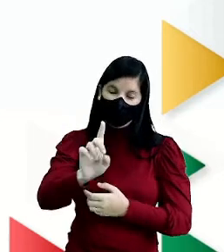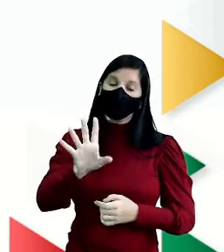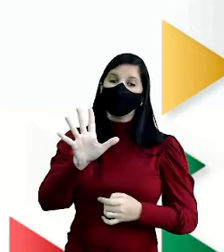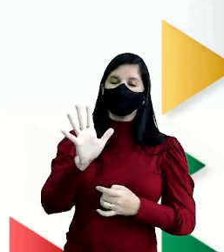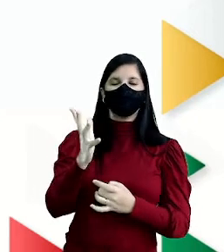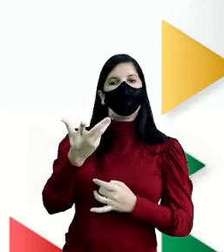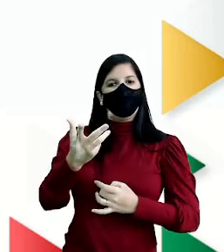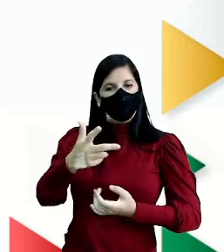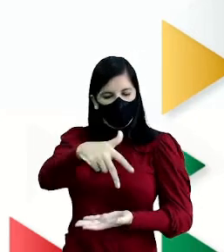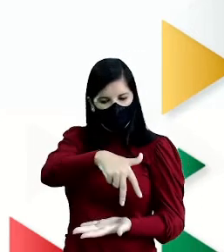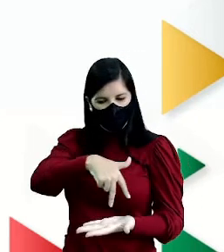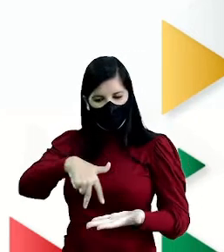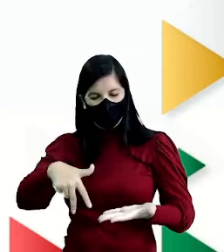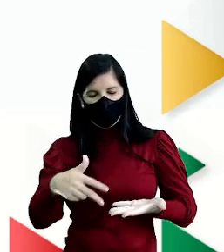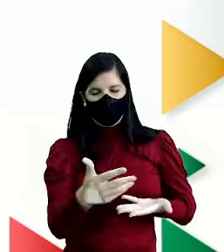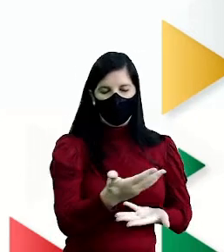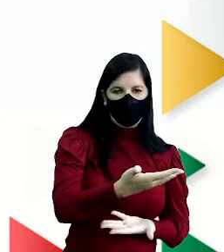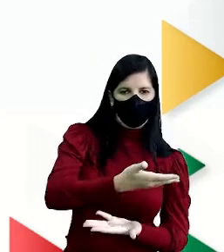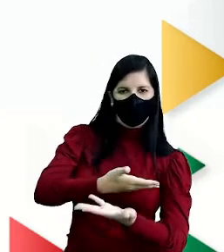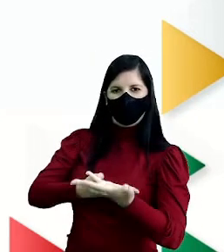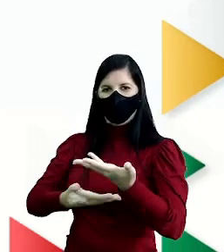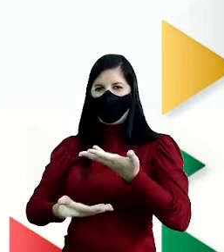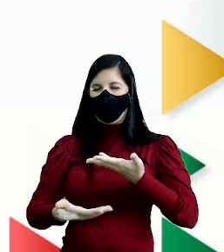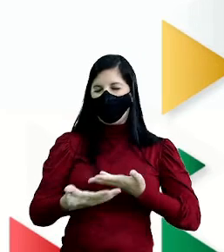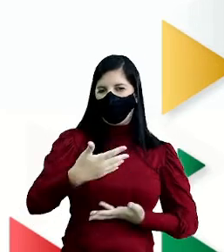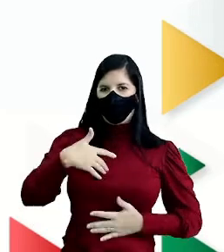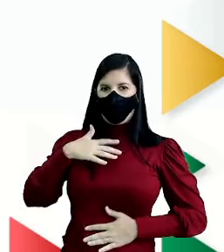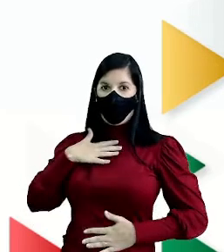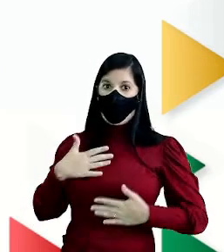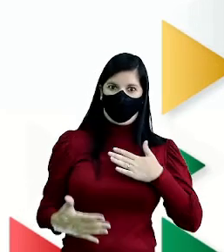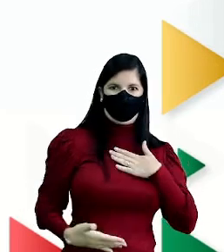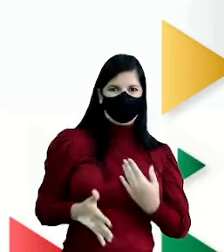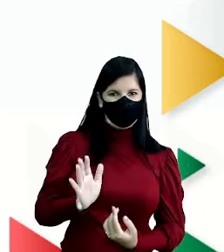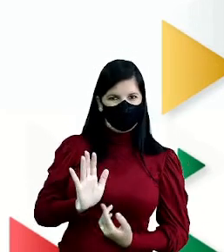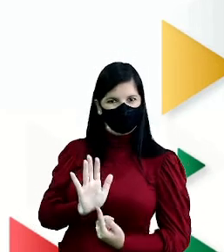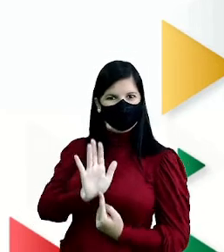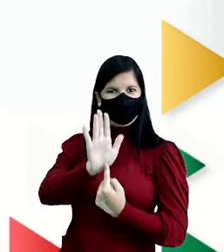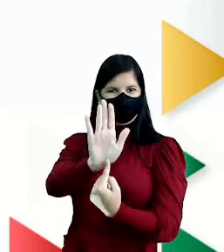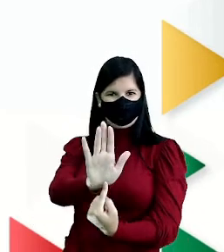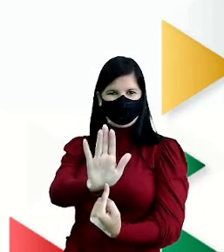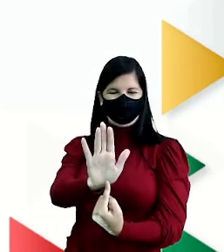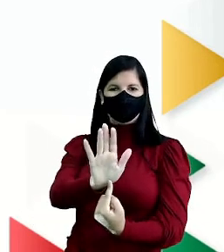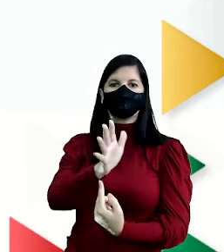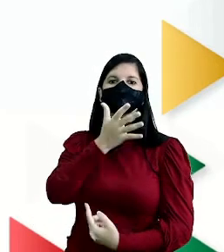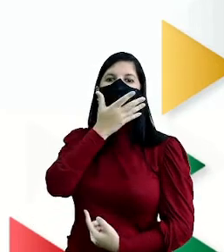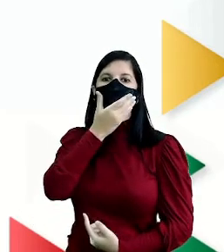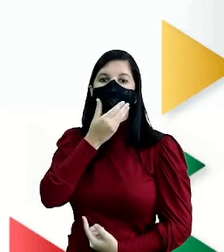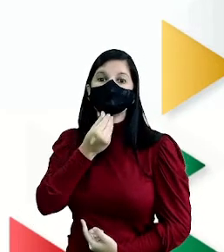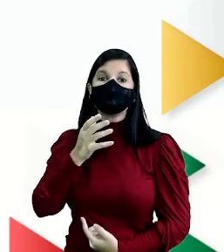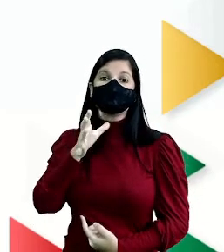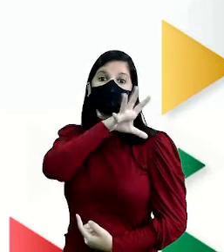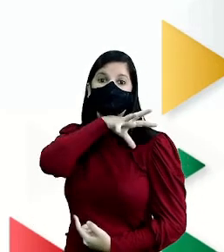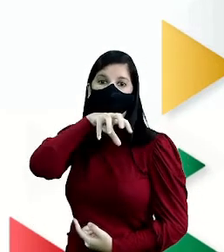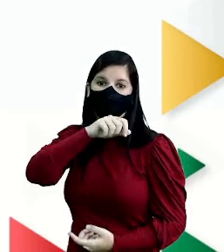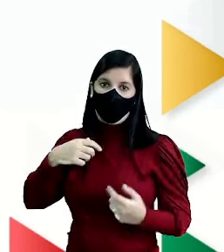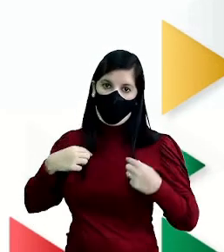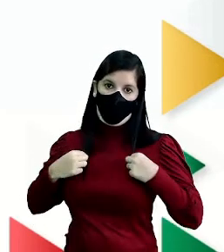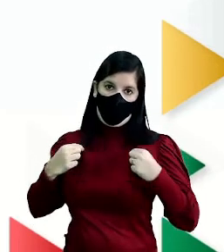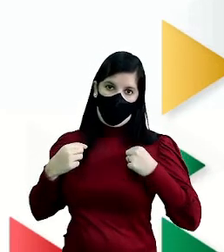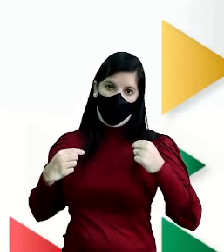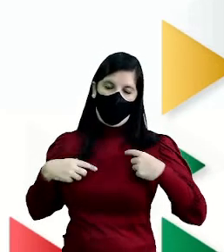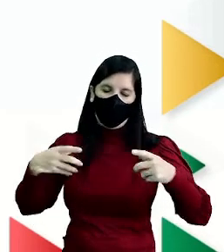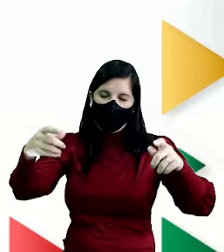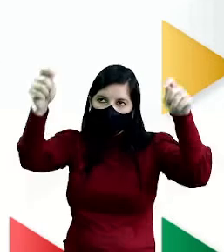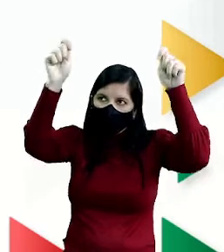uma história com o seu corpo. Então, eles acreditavam que o homem vestia a pele do animal, até porque eles também faziam